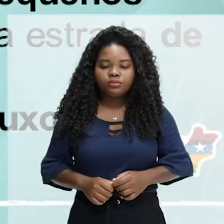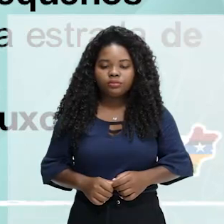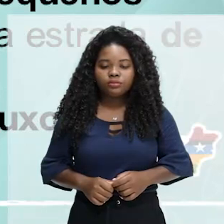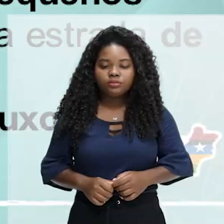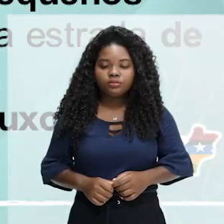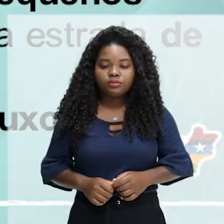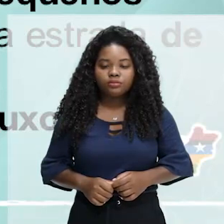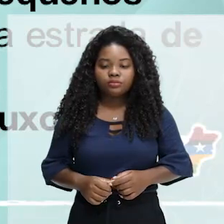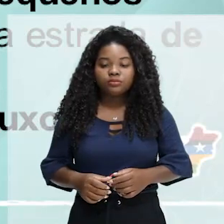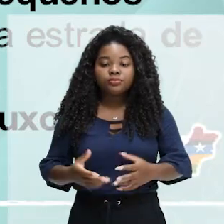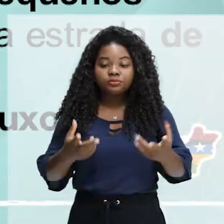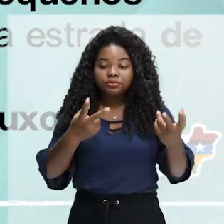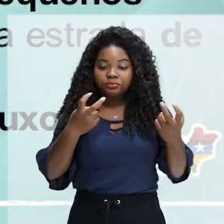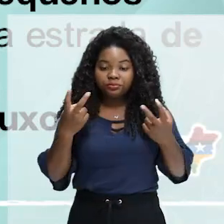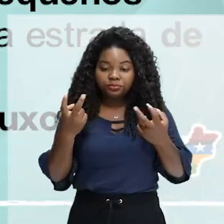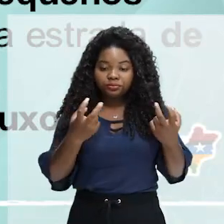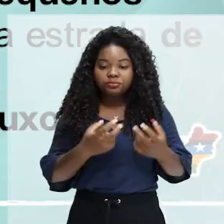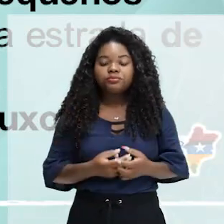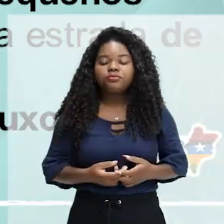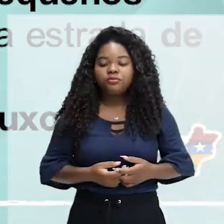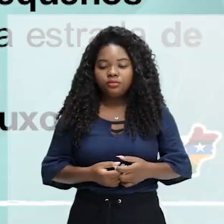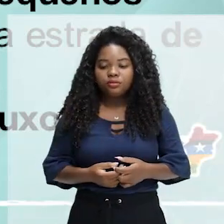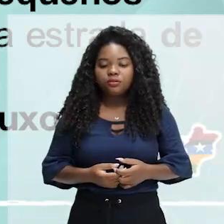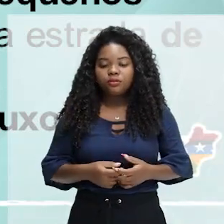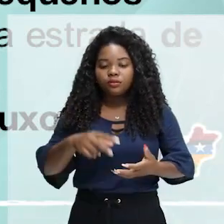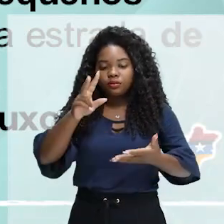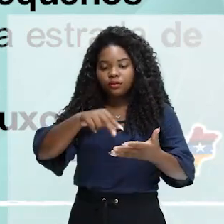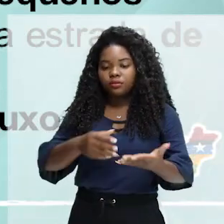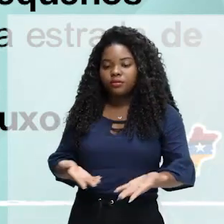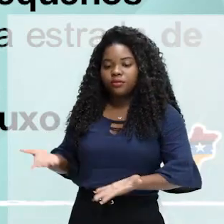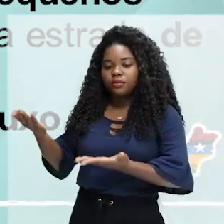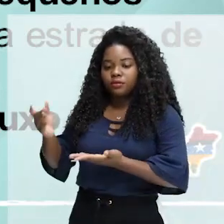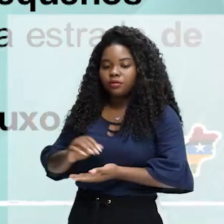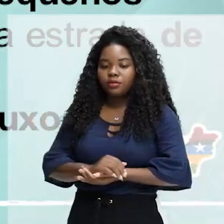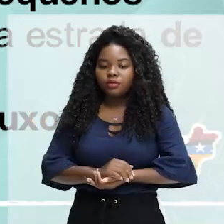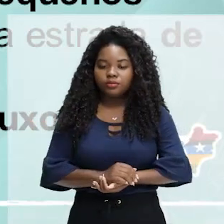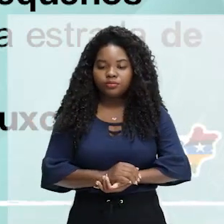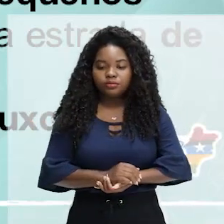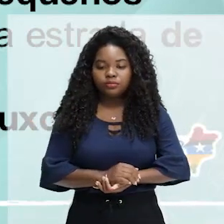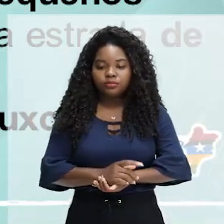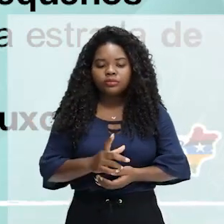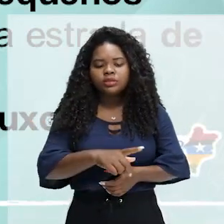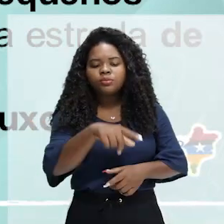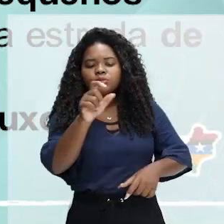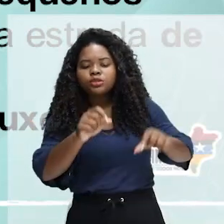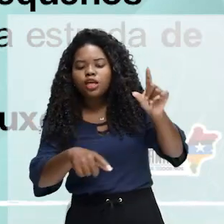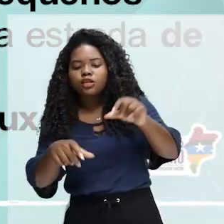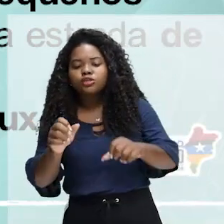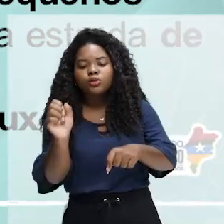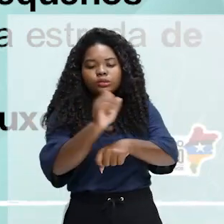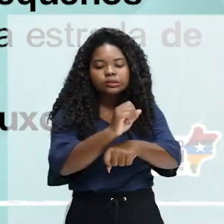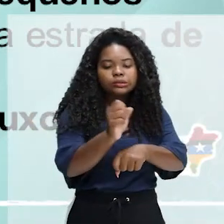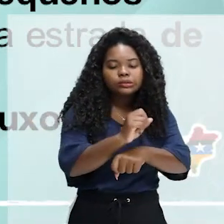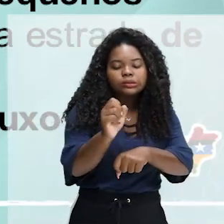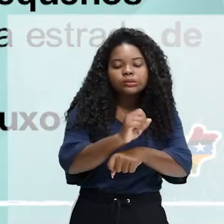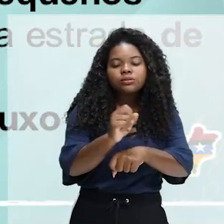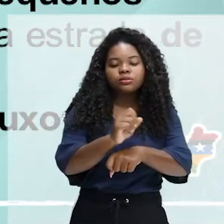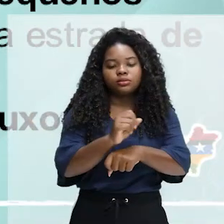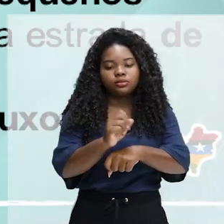bem atenção no que diz aí o cartaz. Temos opções de carros altos, indicados